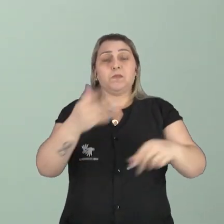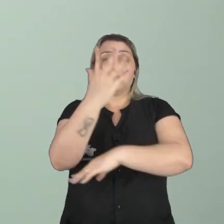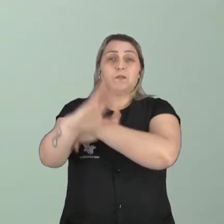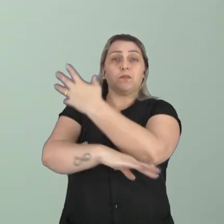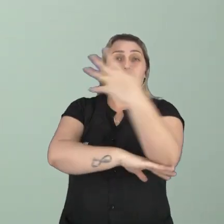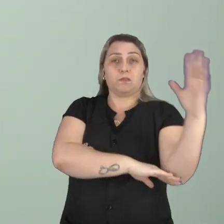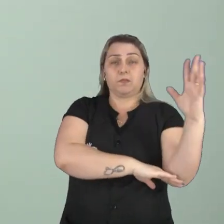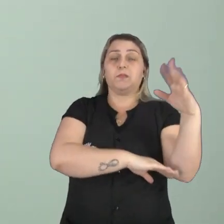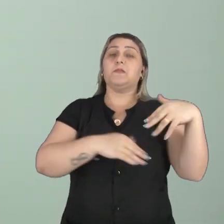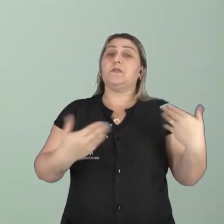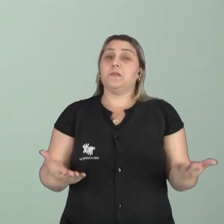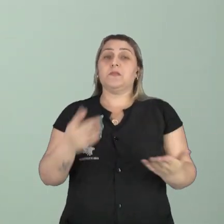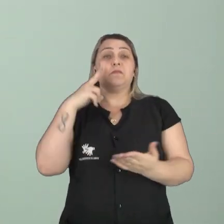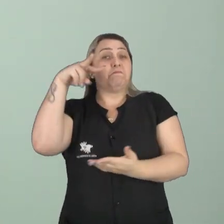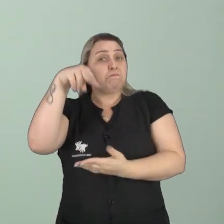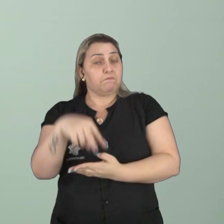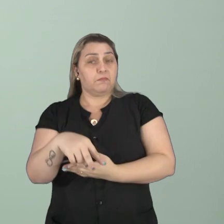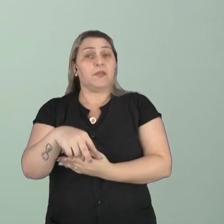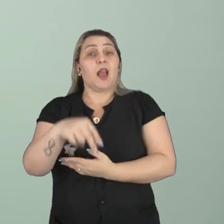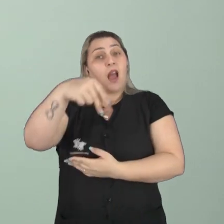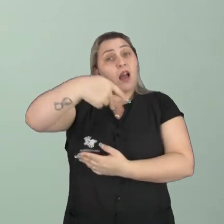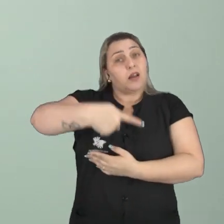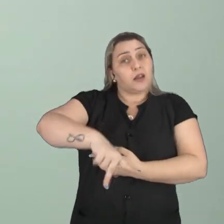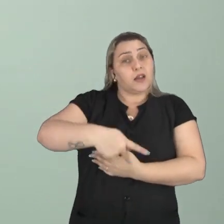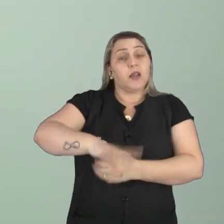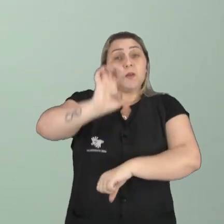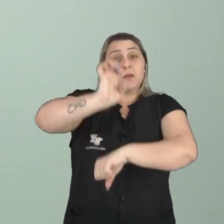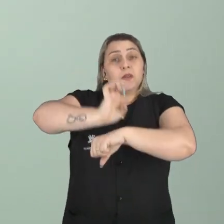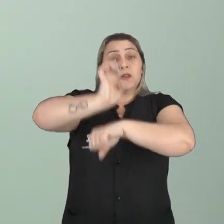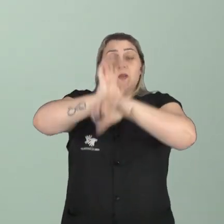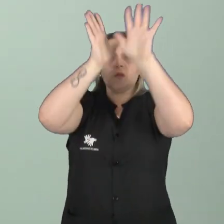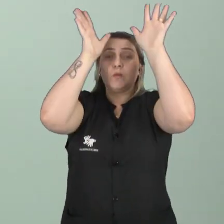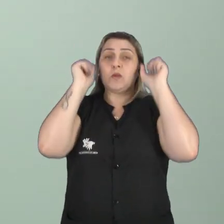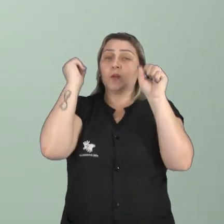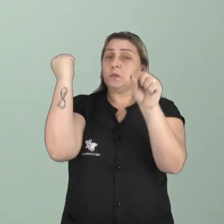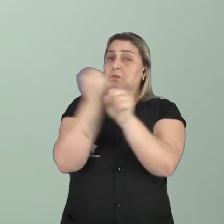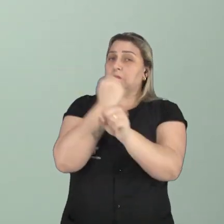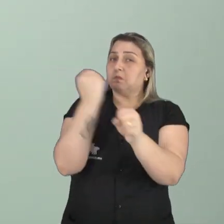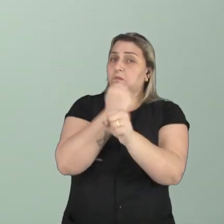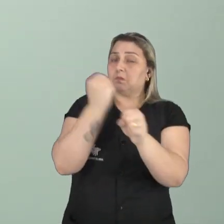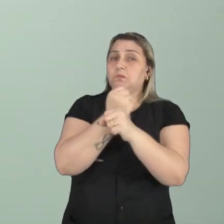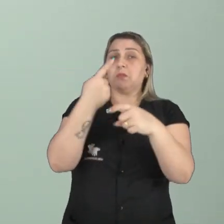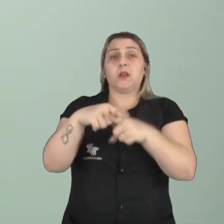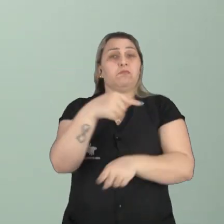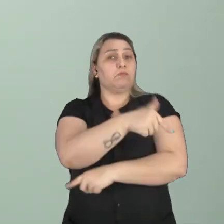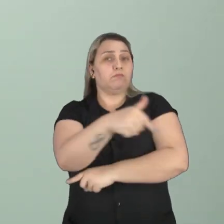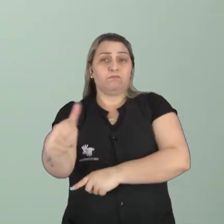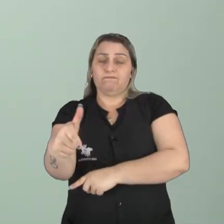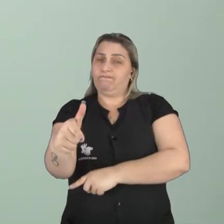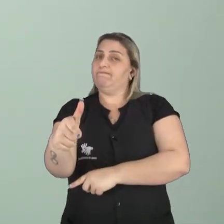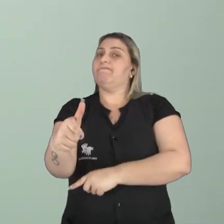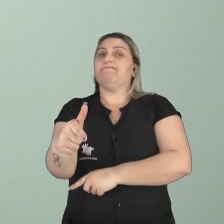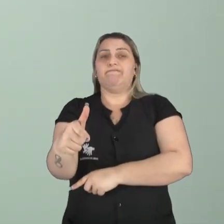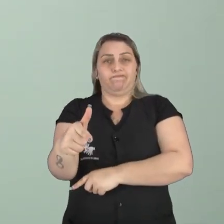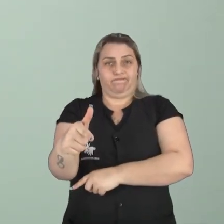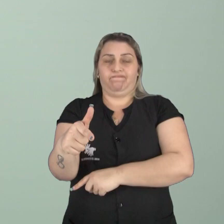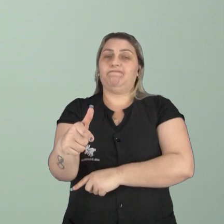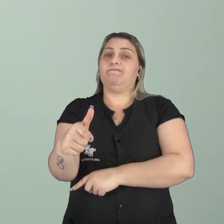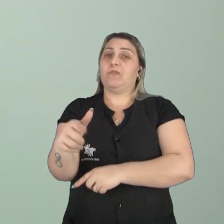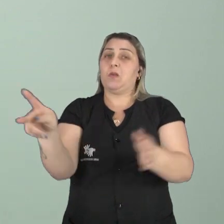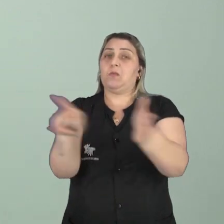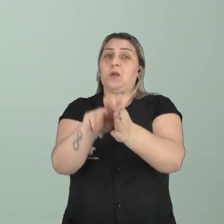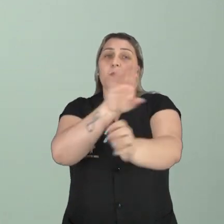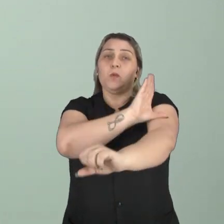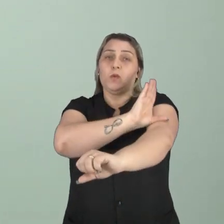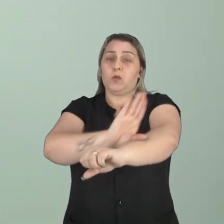paisagem cultural. Você não vai ver isso aqui no estado do Acre, um monte dessas construções, porque não tem a ver com traços